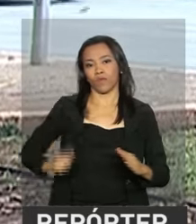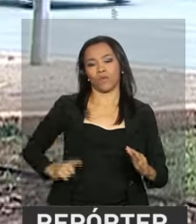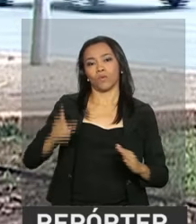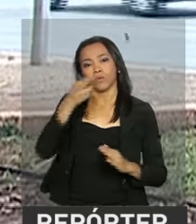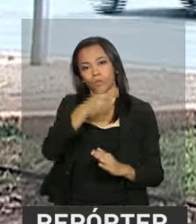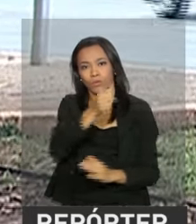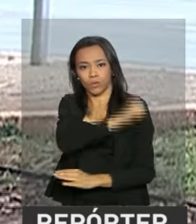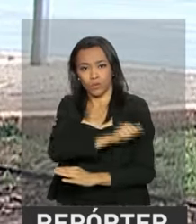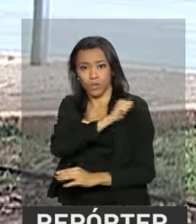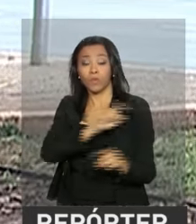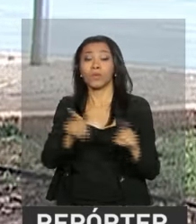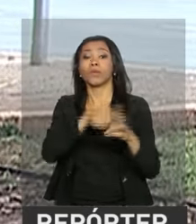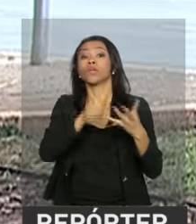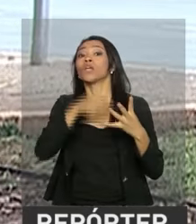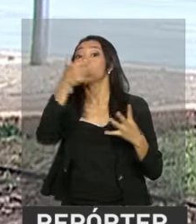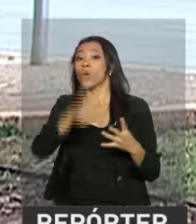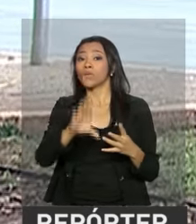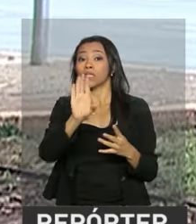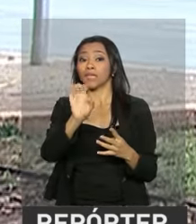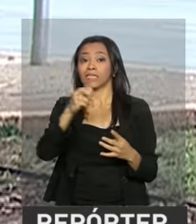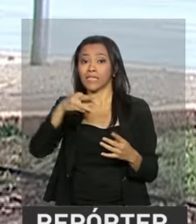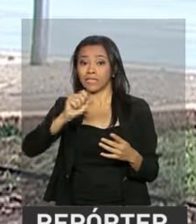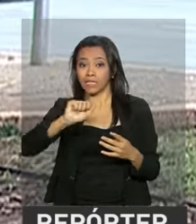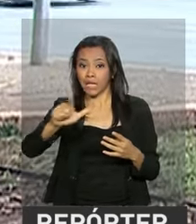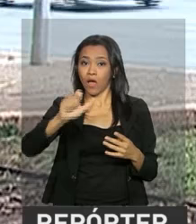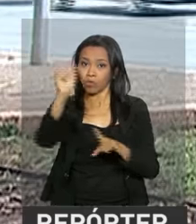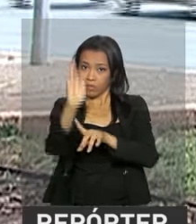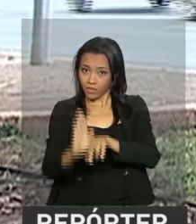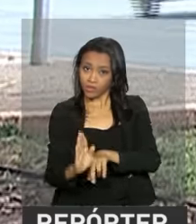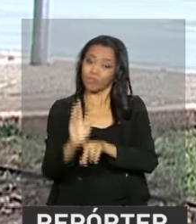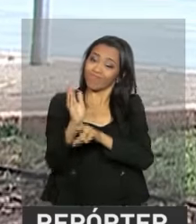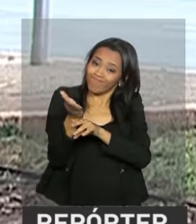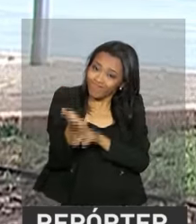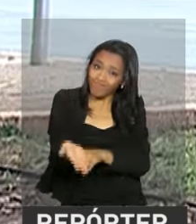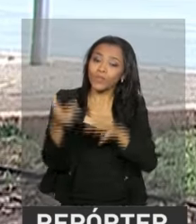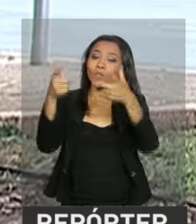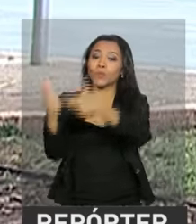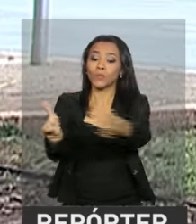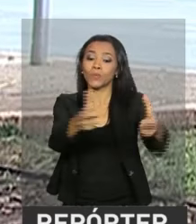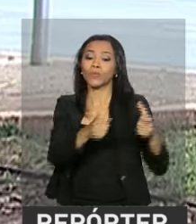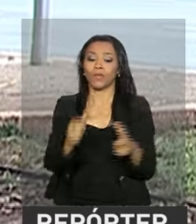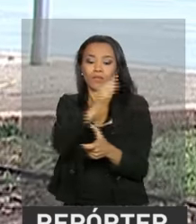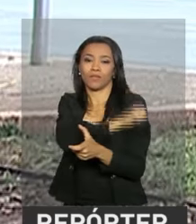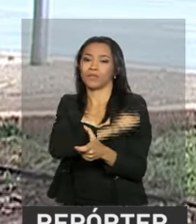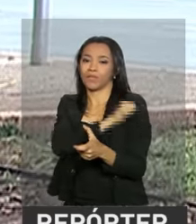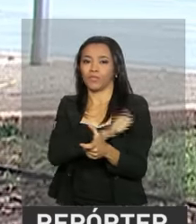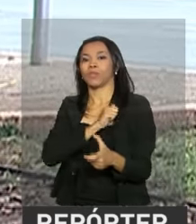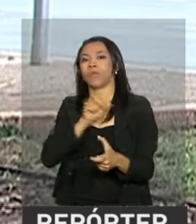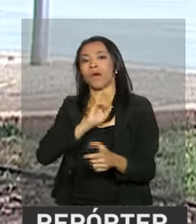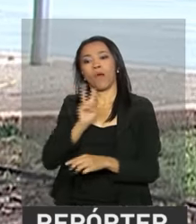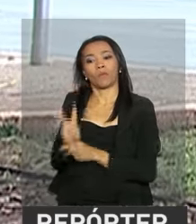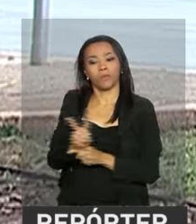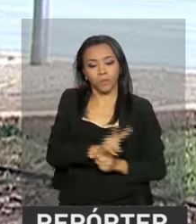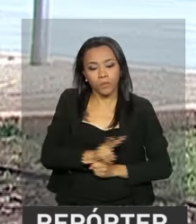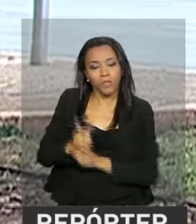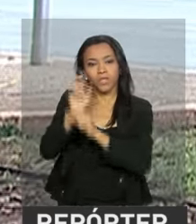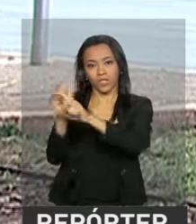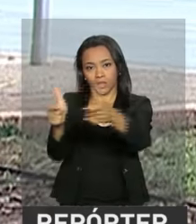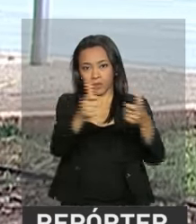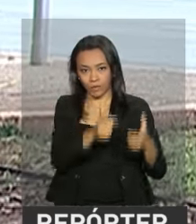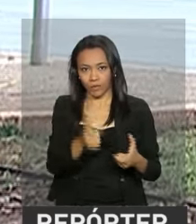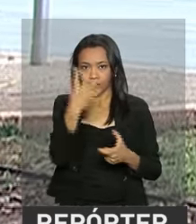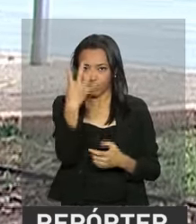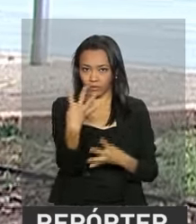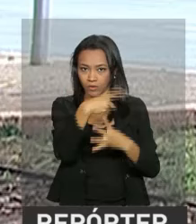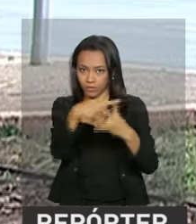brasil uma importante estação de trens metropolitanos lá do rio de janeiro e também nas redondezas aí nas adjacências dessas